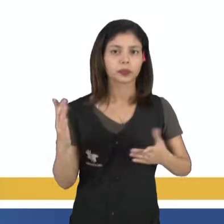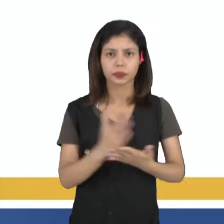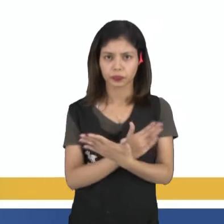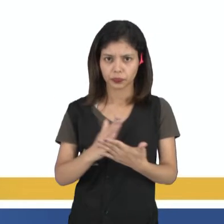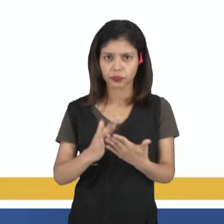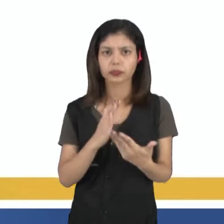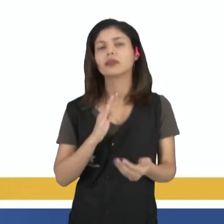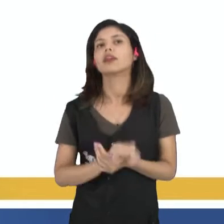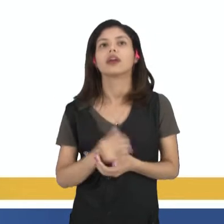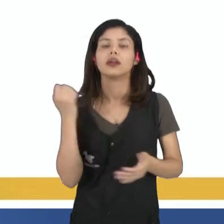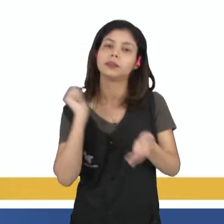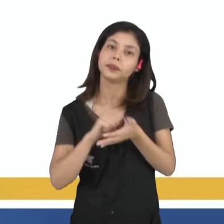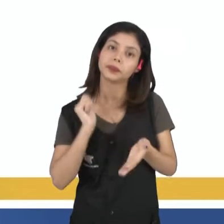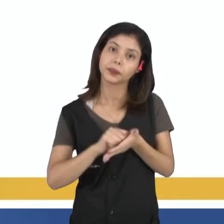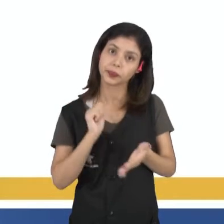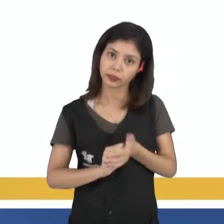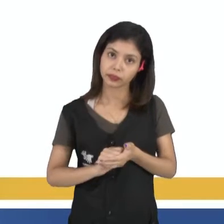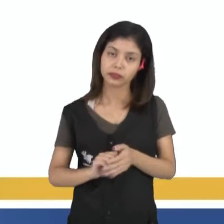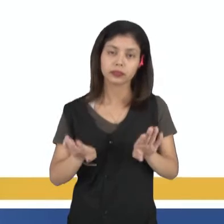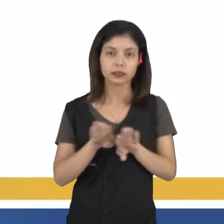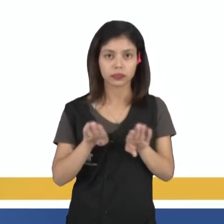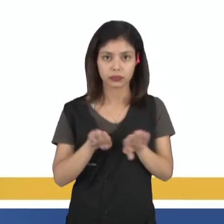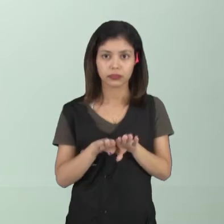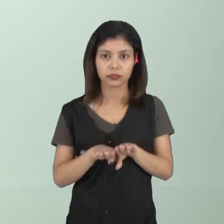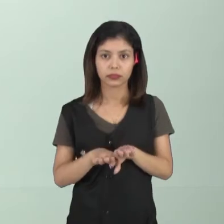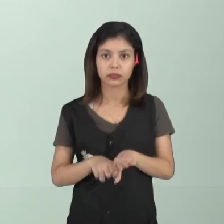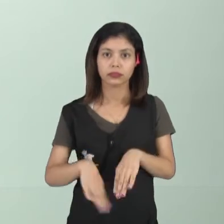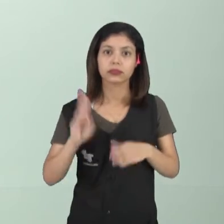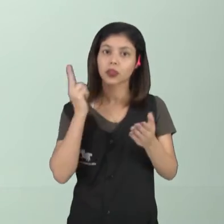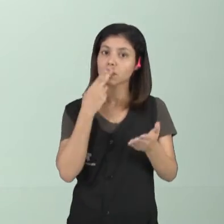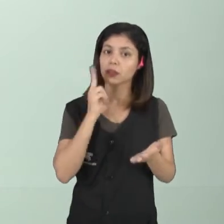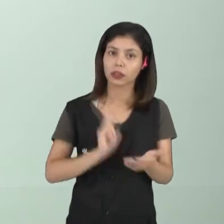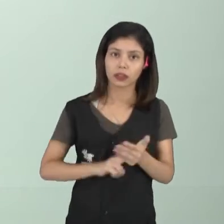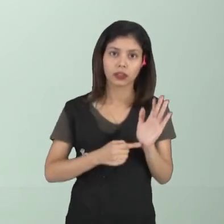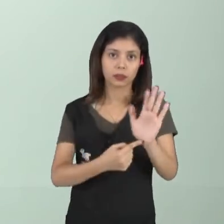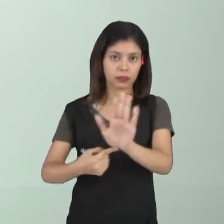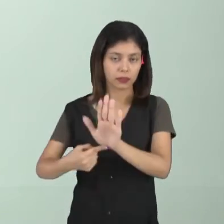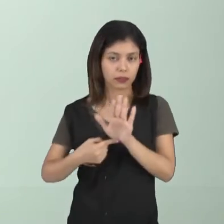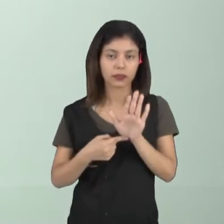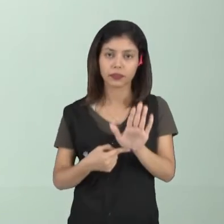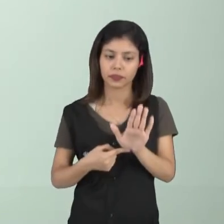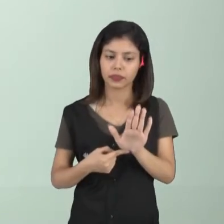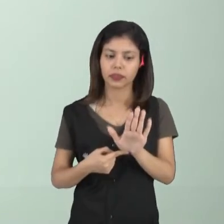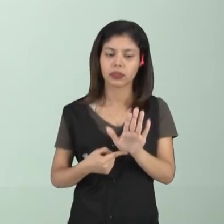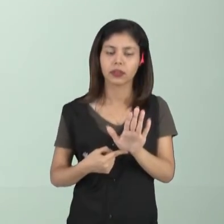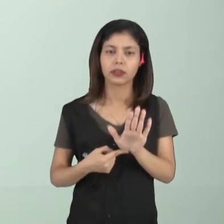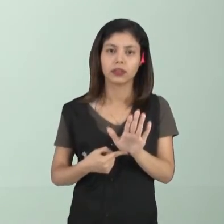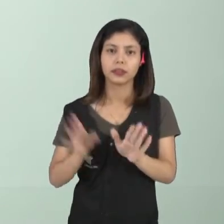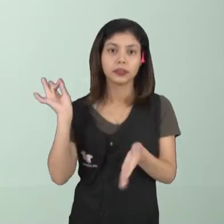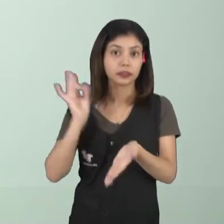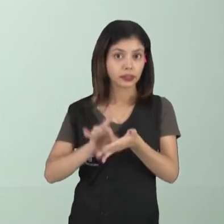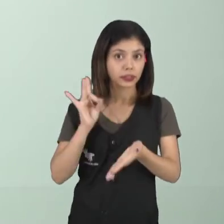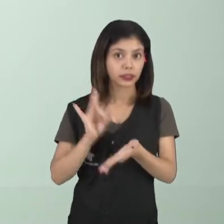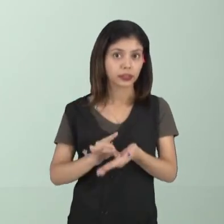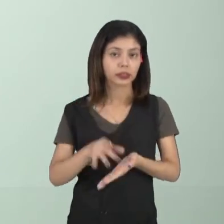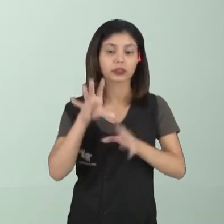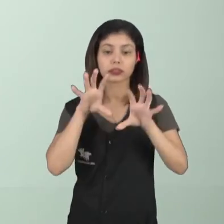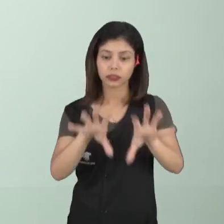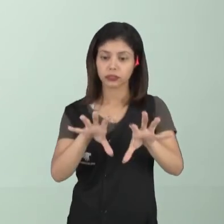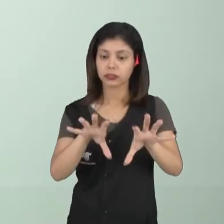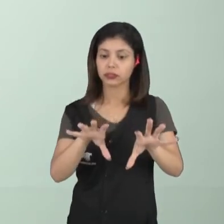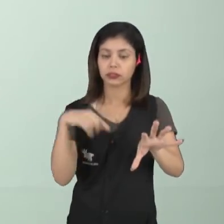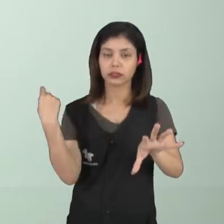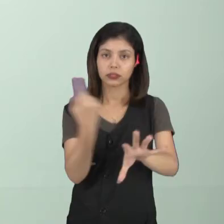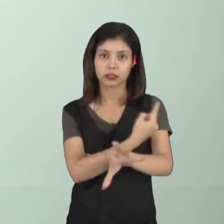eles começaram a escrever Manifesto usar escrever cartas né mostrando é a verdadeira situação